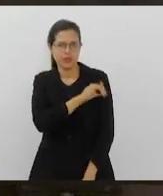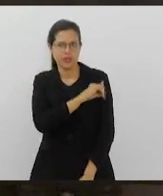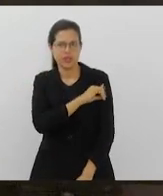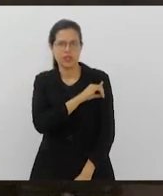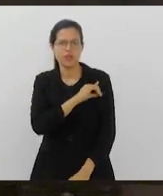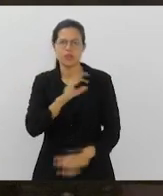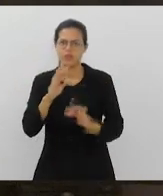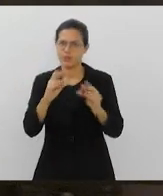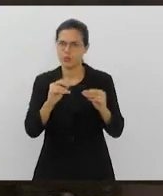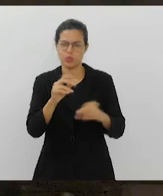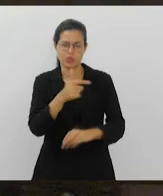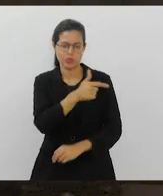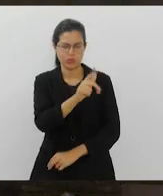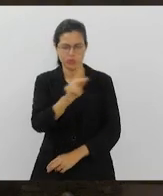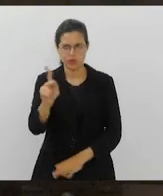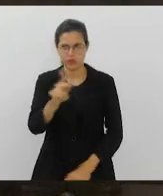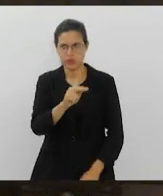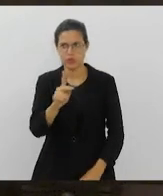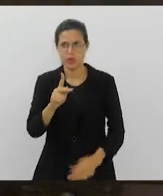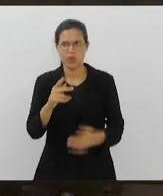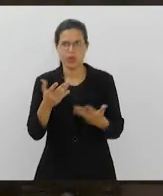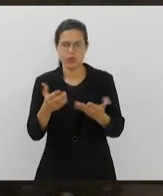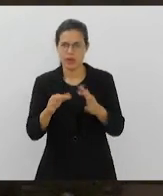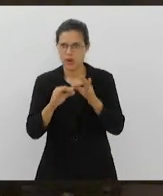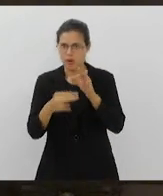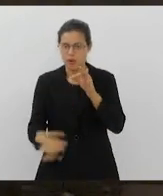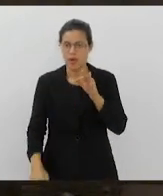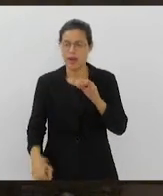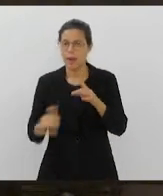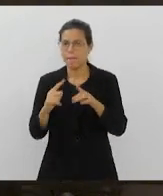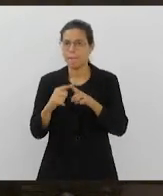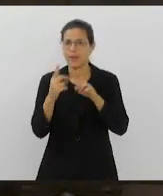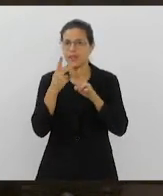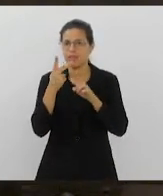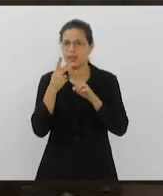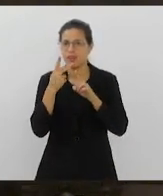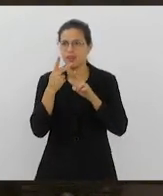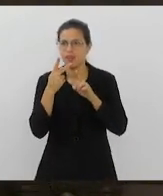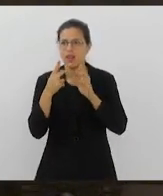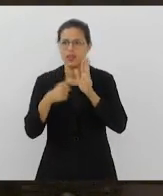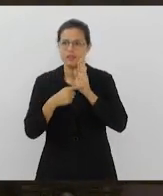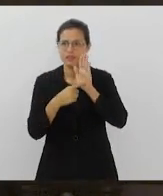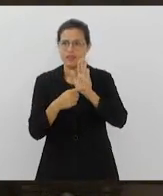mestres. Sem querer me alongar, mas dizer que esse aqui é o reconhecimento e emoção. Conversava com o